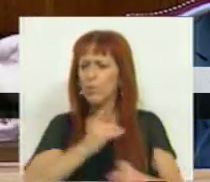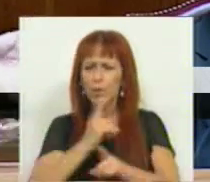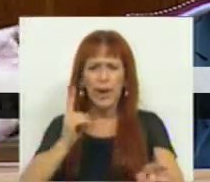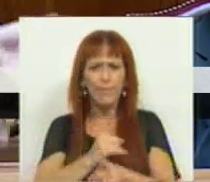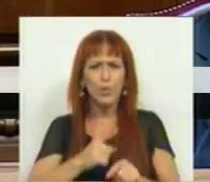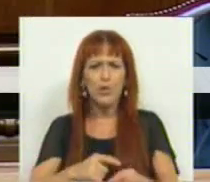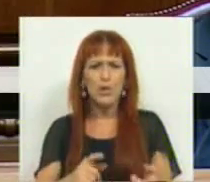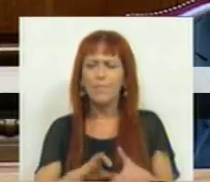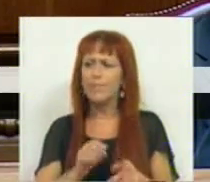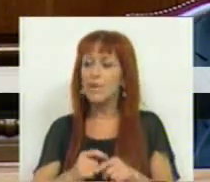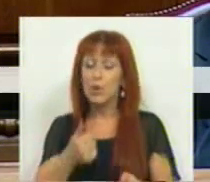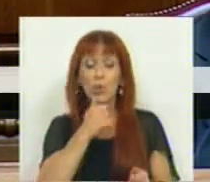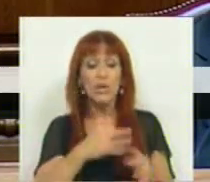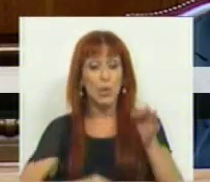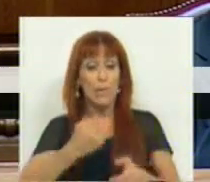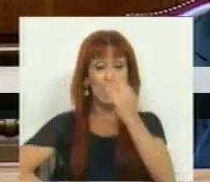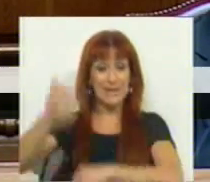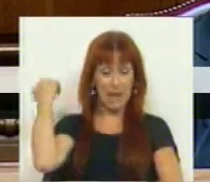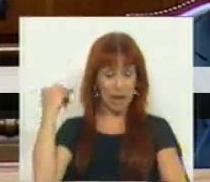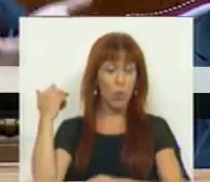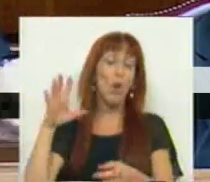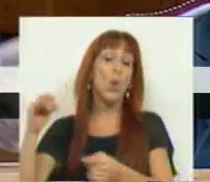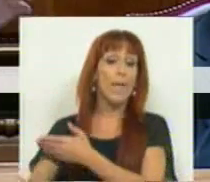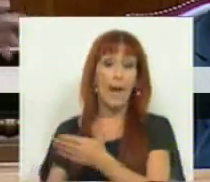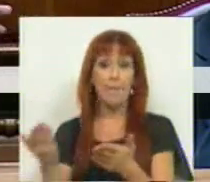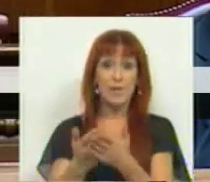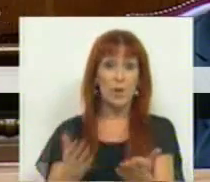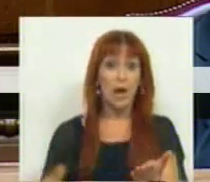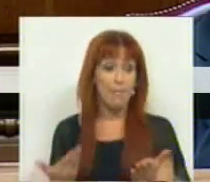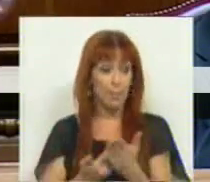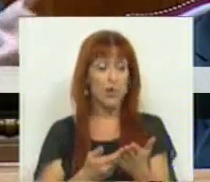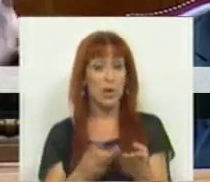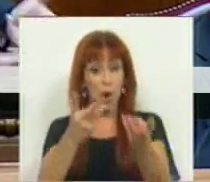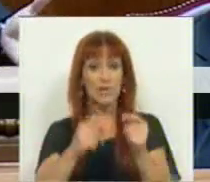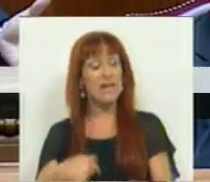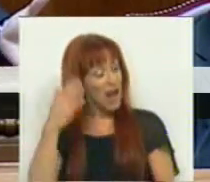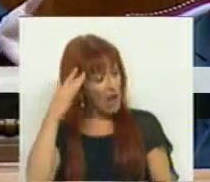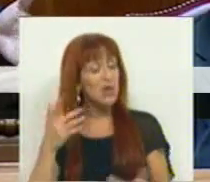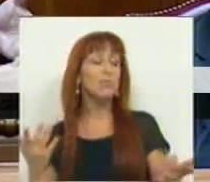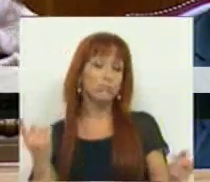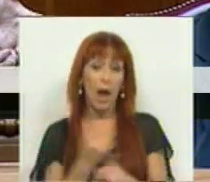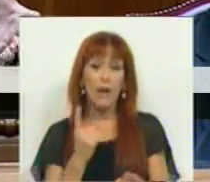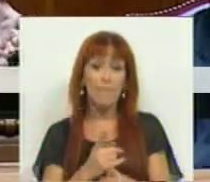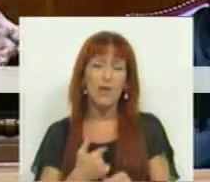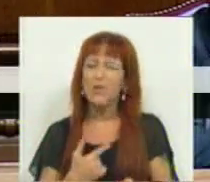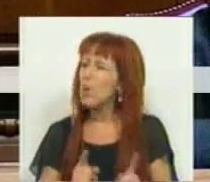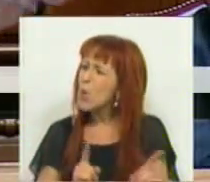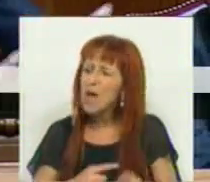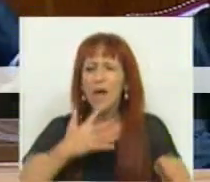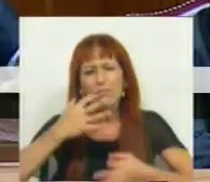argumentos expendidos no acórdão do ano passado, quando apresentou a proposta de orçamento. Entendeu que, ainda assim, não